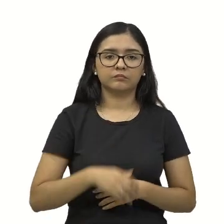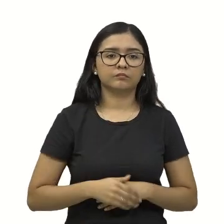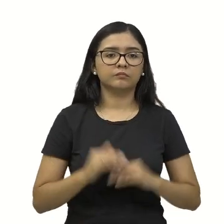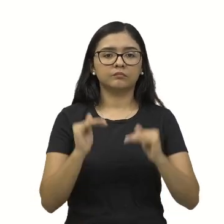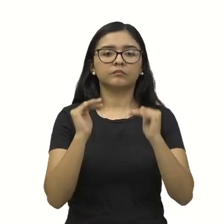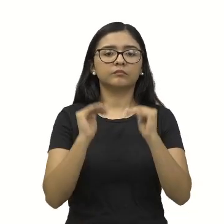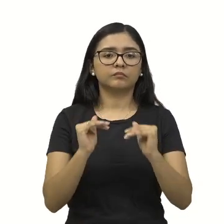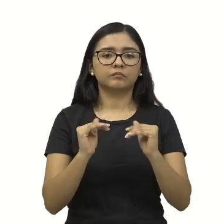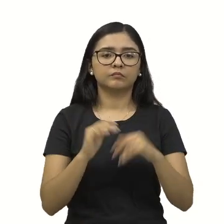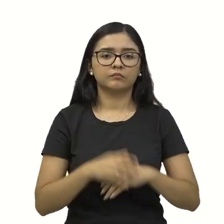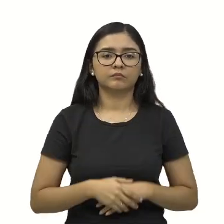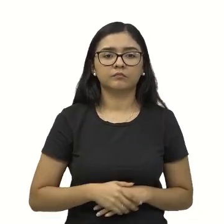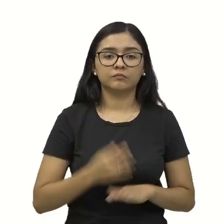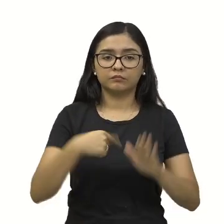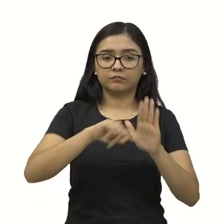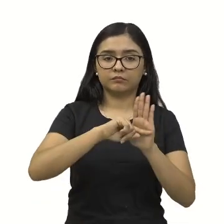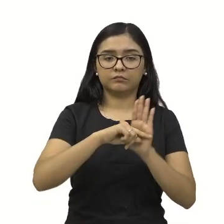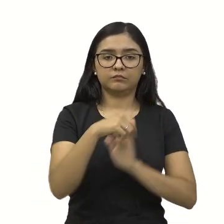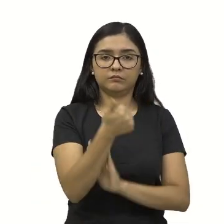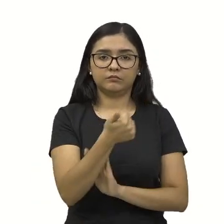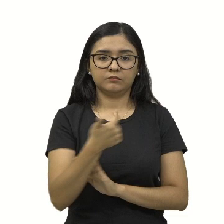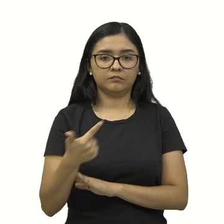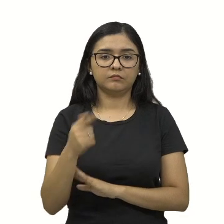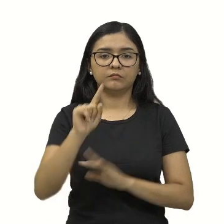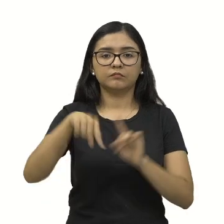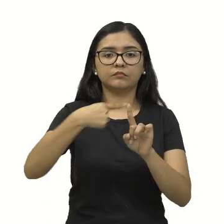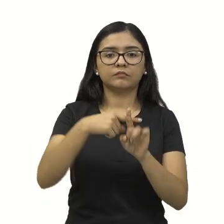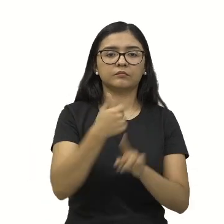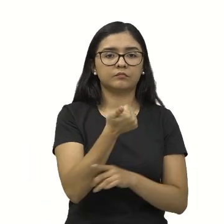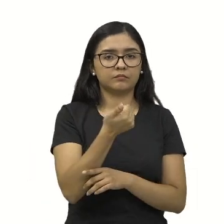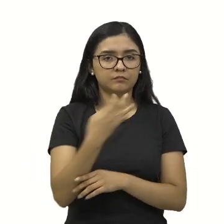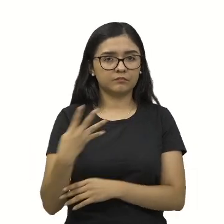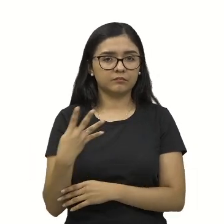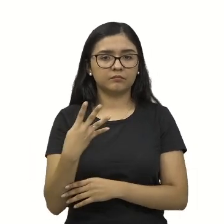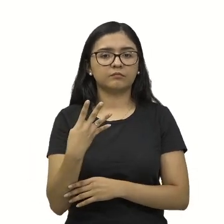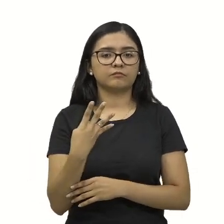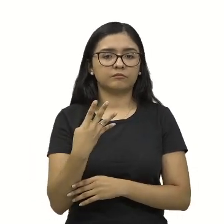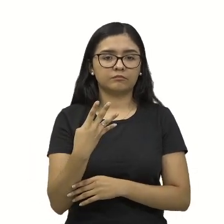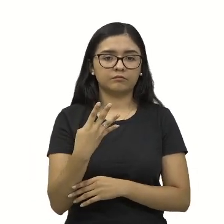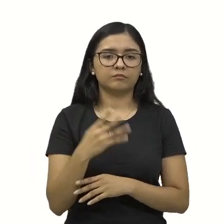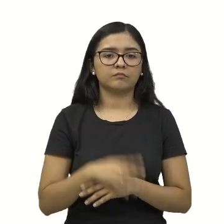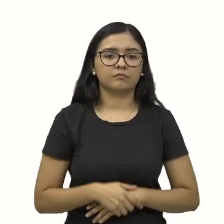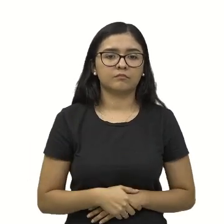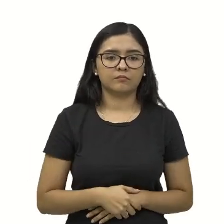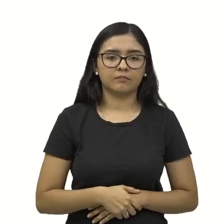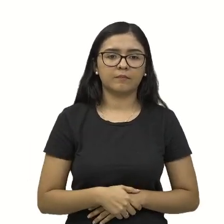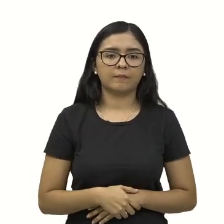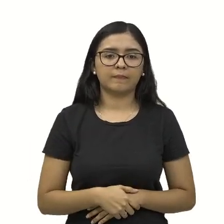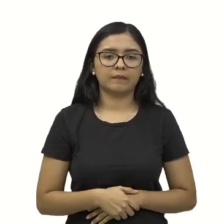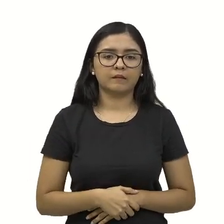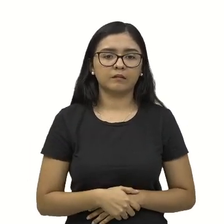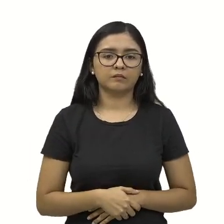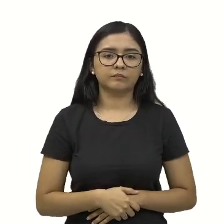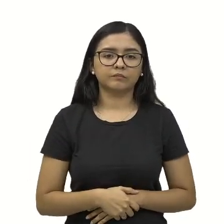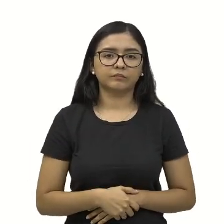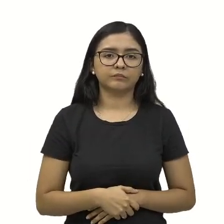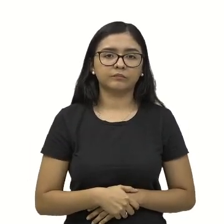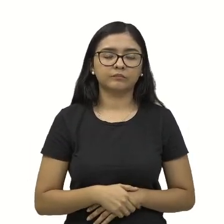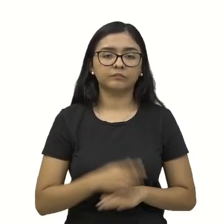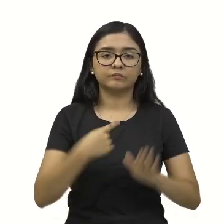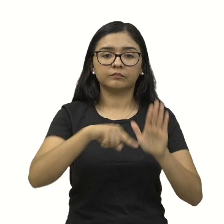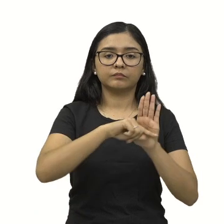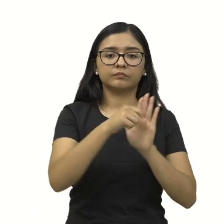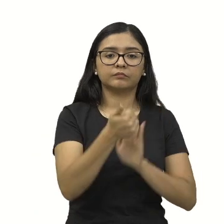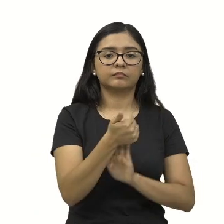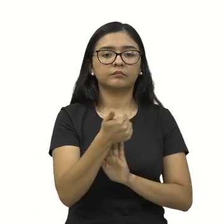Próximo, menos 12 mais 14. Eu vou fazer aqui do lado, ó. Menos 12 mais